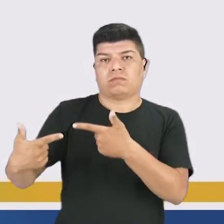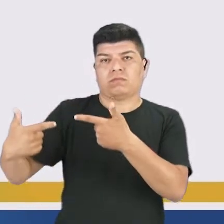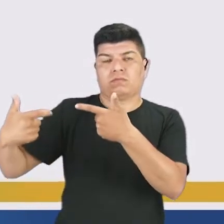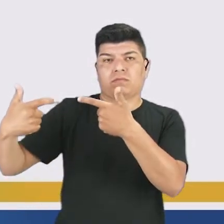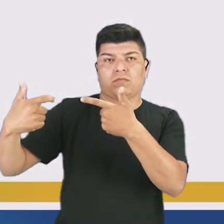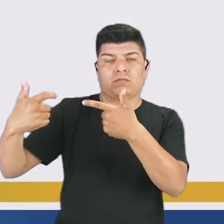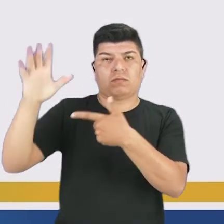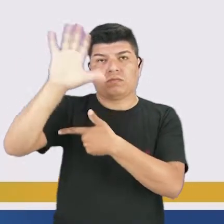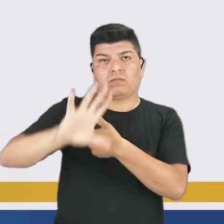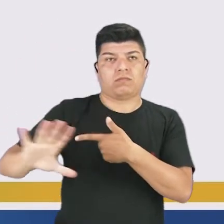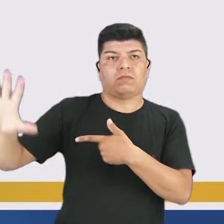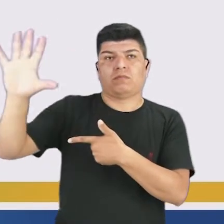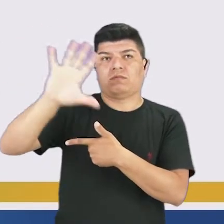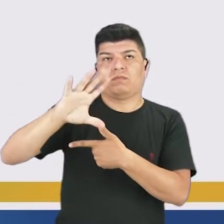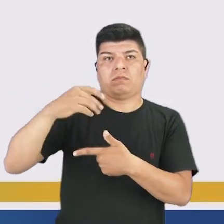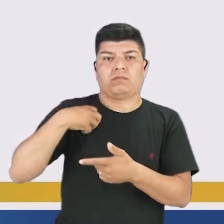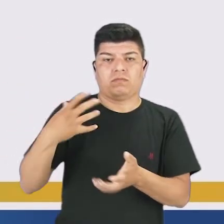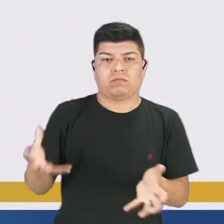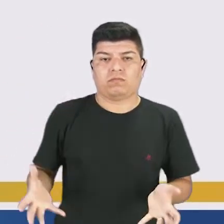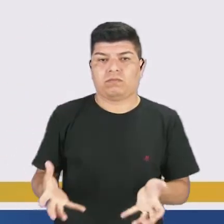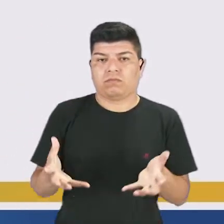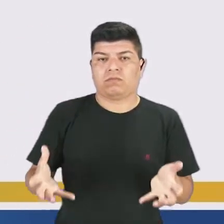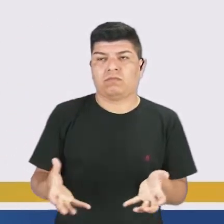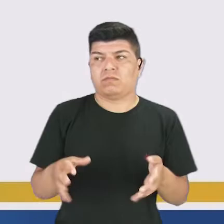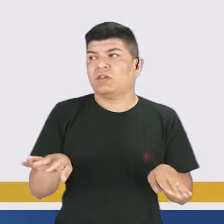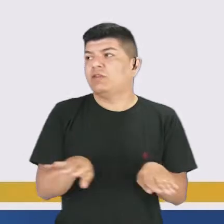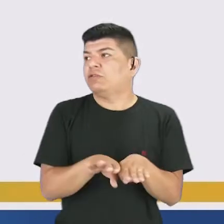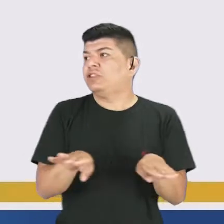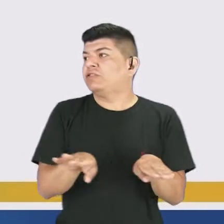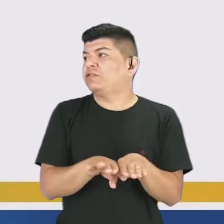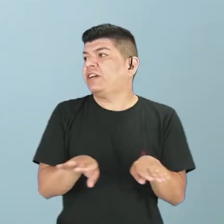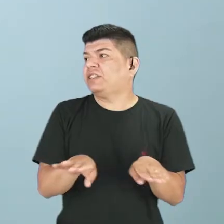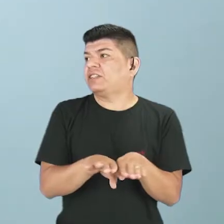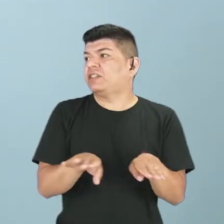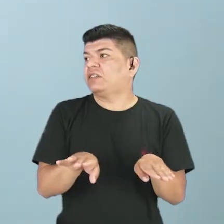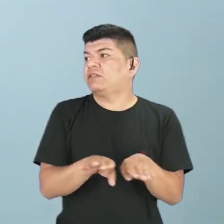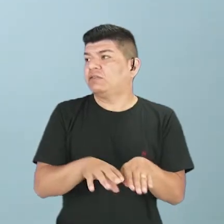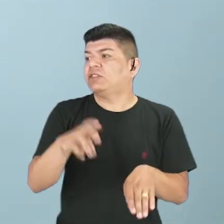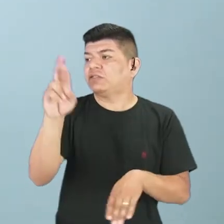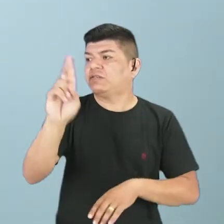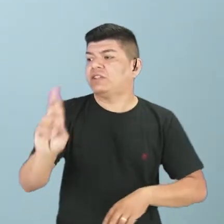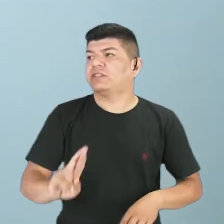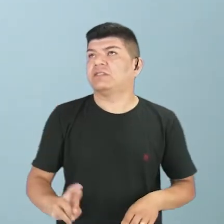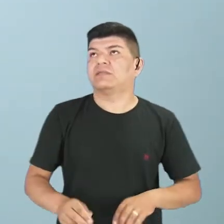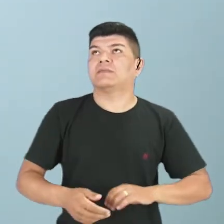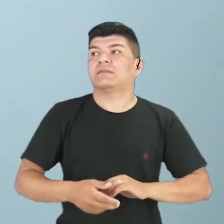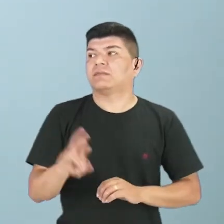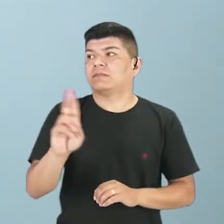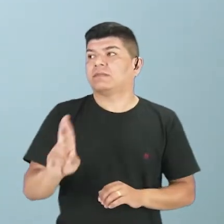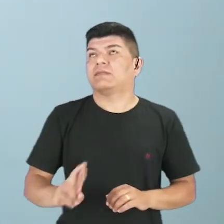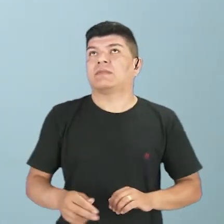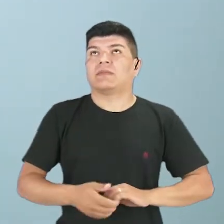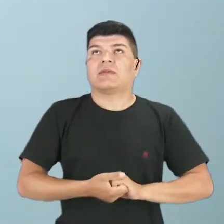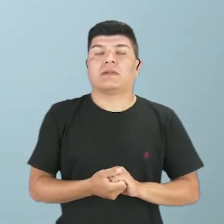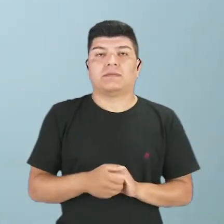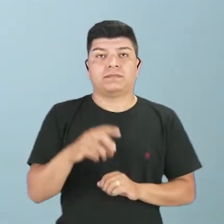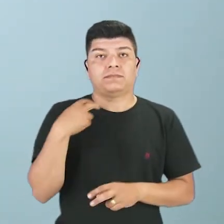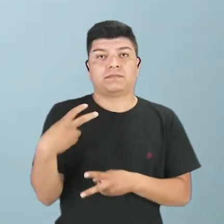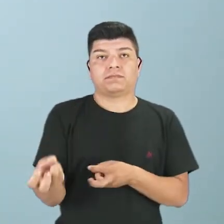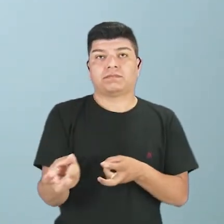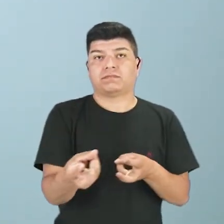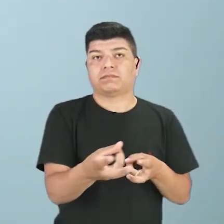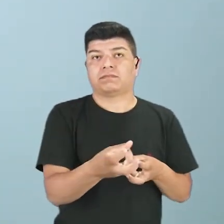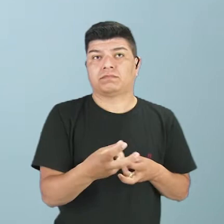e ampliou sua área de influência no leste europeu. Então aí a gente começa a perceber um desenho